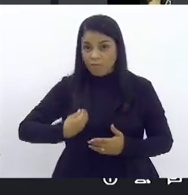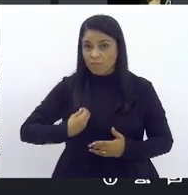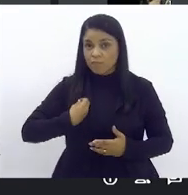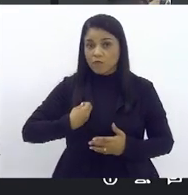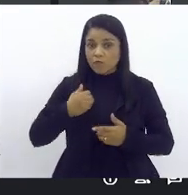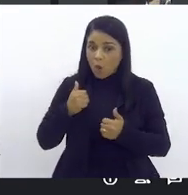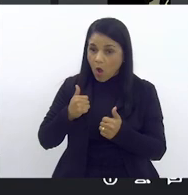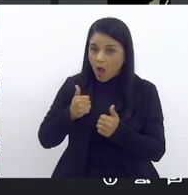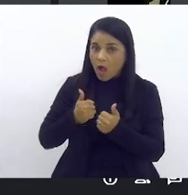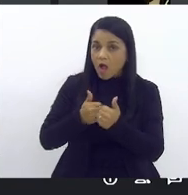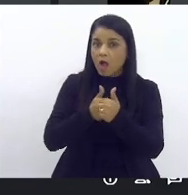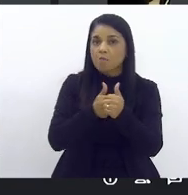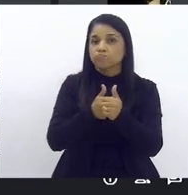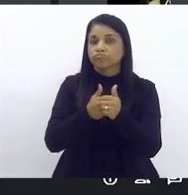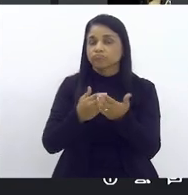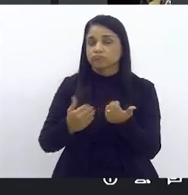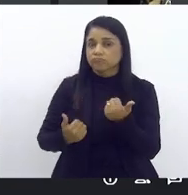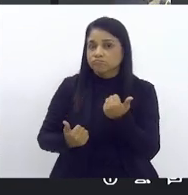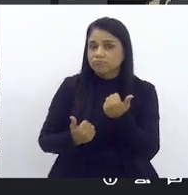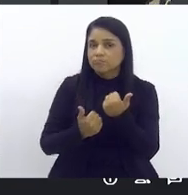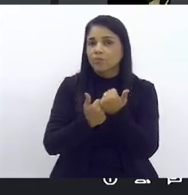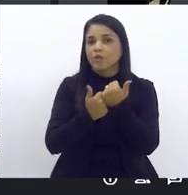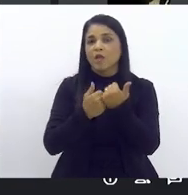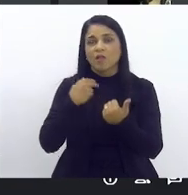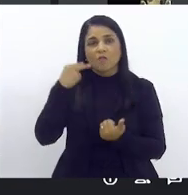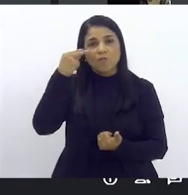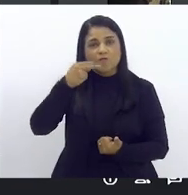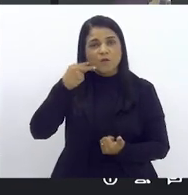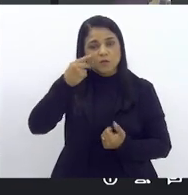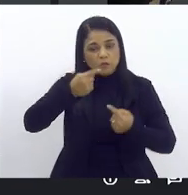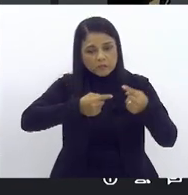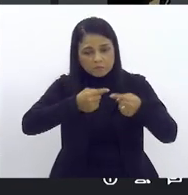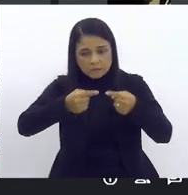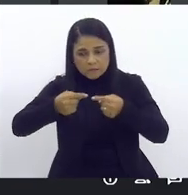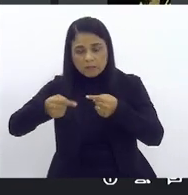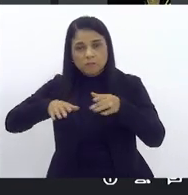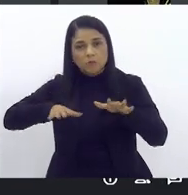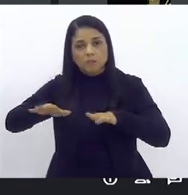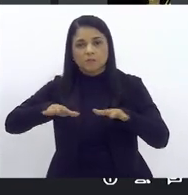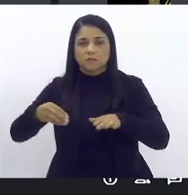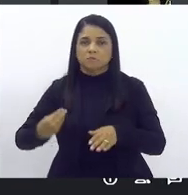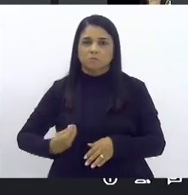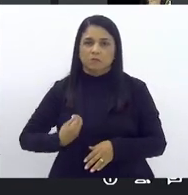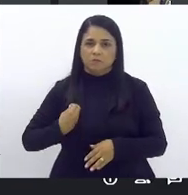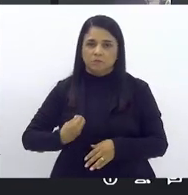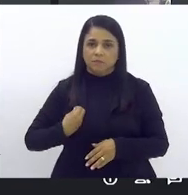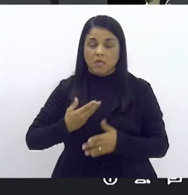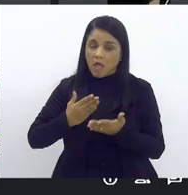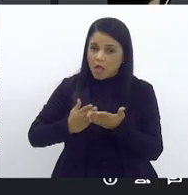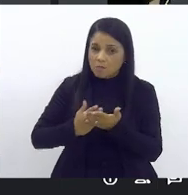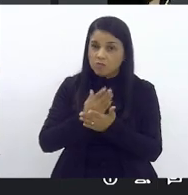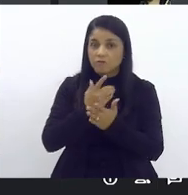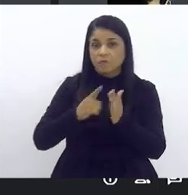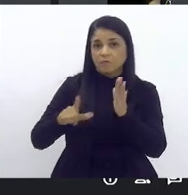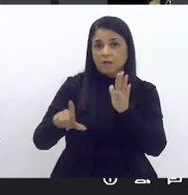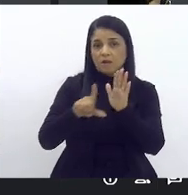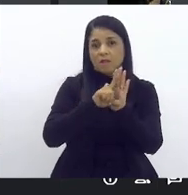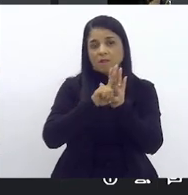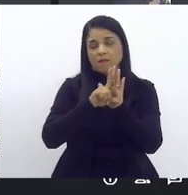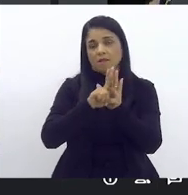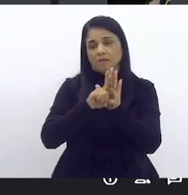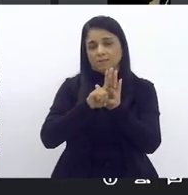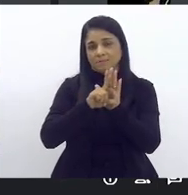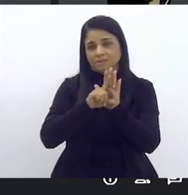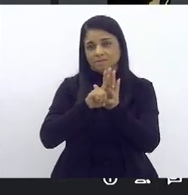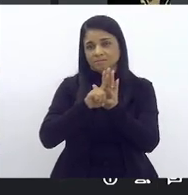ajudei a aprovar esse projeto. Eu era vereador, eu participei de todo o debate, de toda a mobilização. Nós aprovamos, resolvemos a